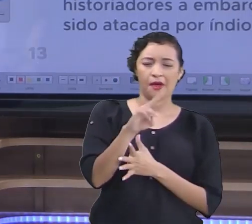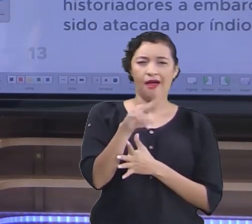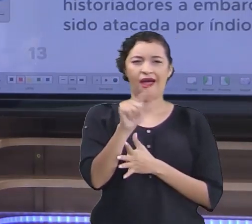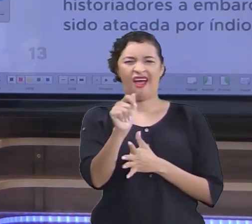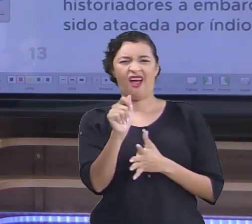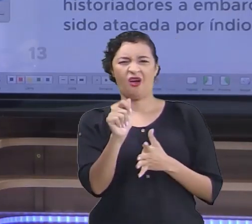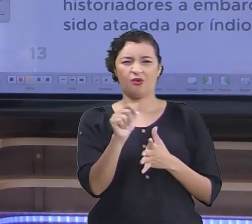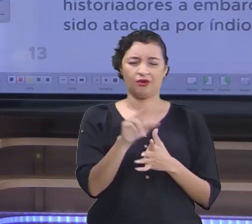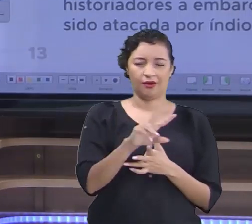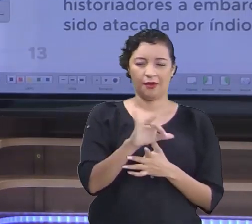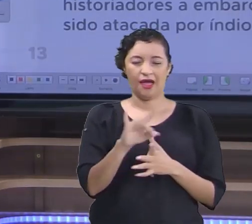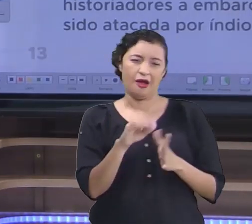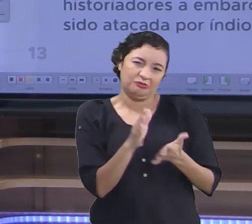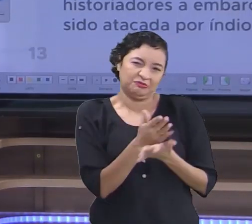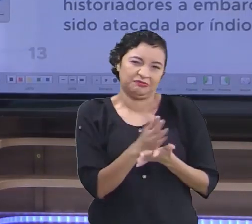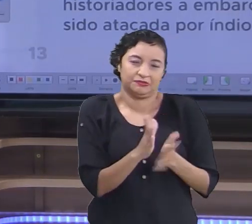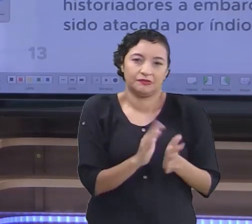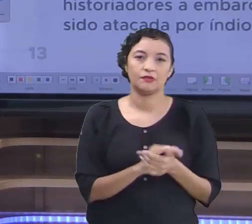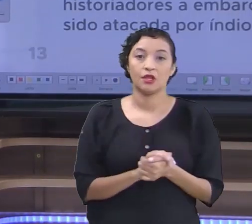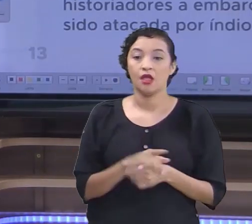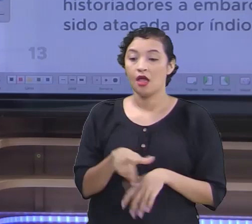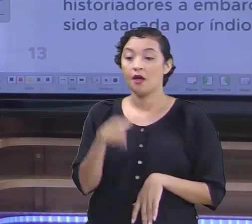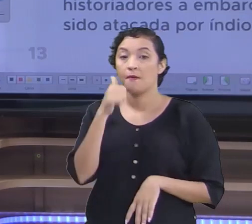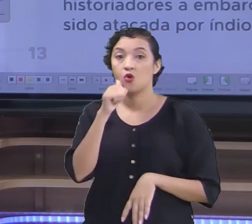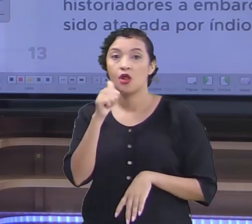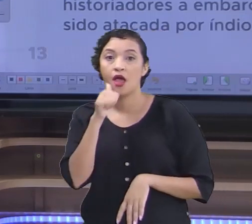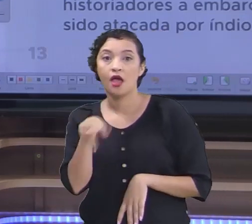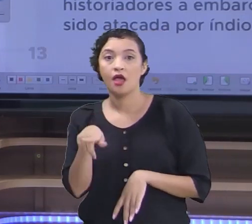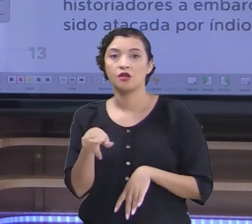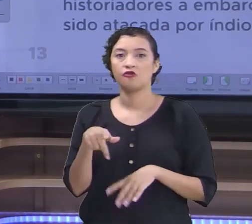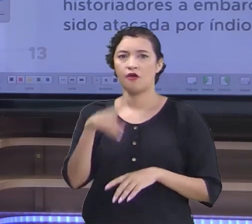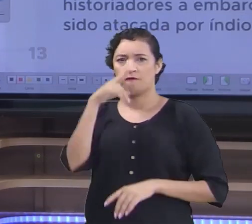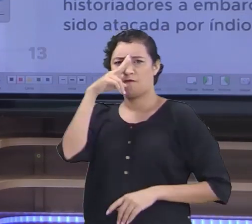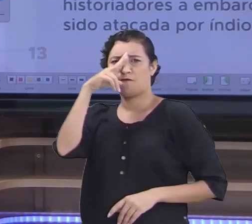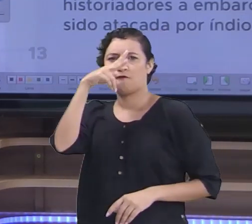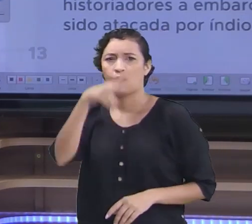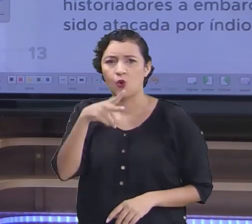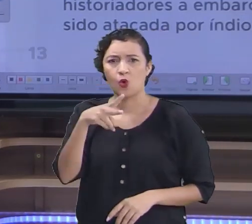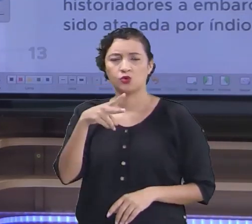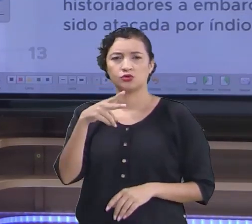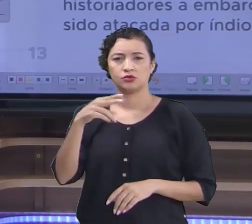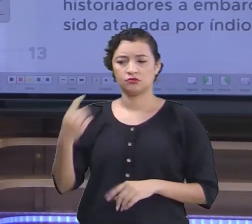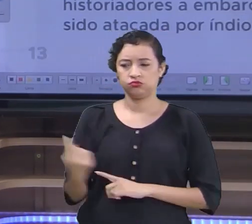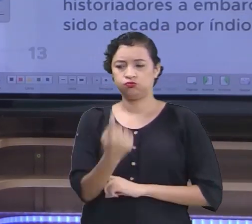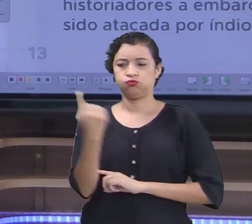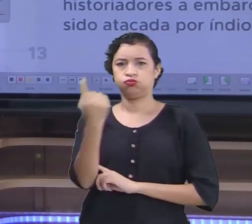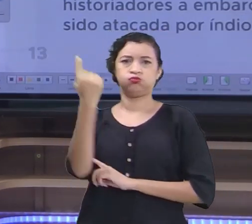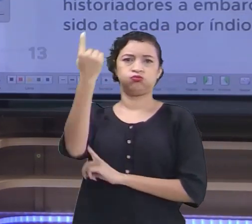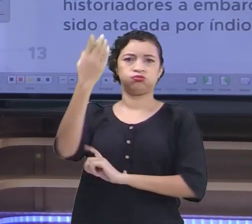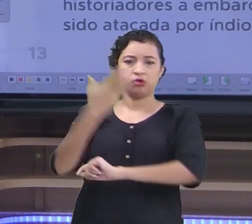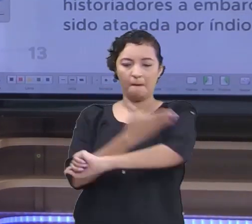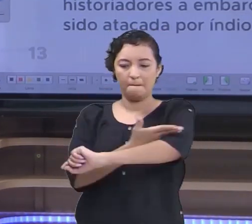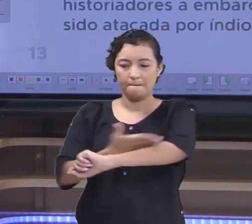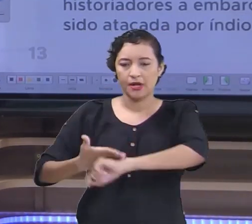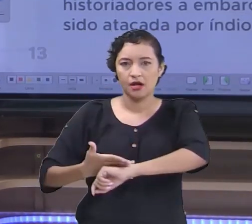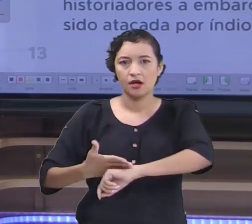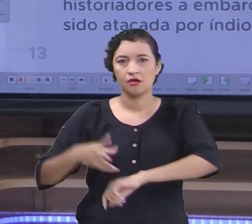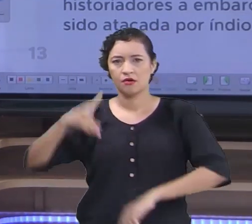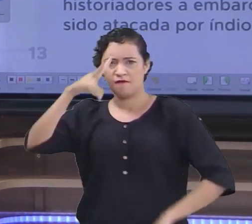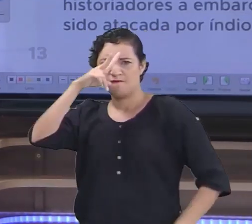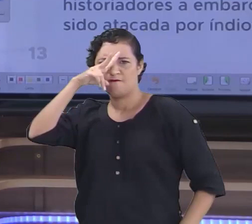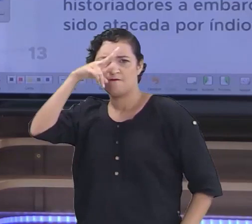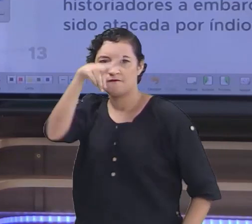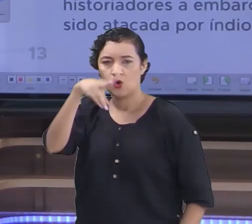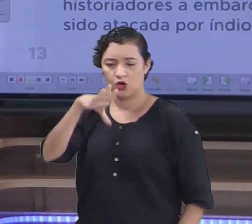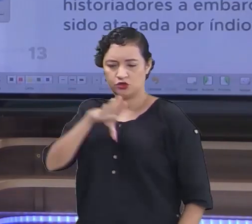escreveu dizendo que as mulheres eram mulheres fortes, brancas, altas, que tinham uma força e que